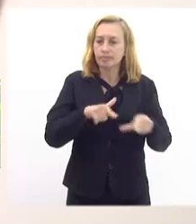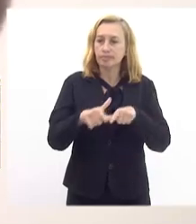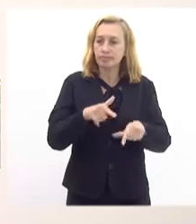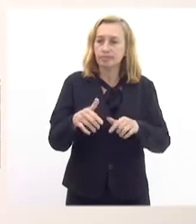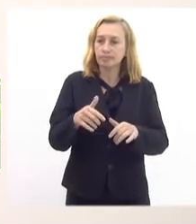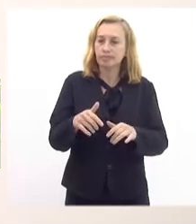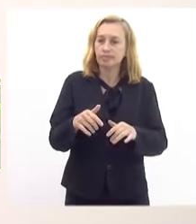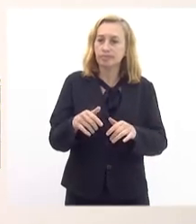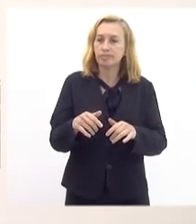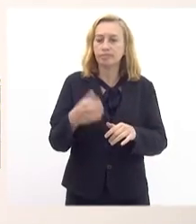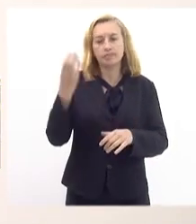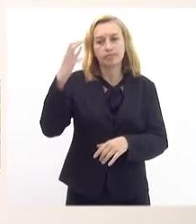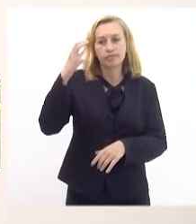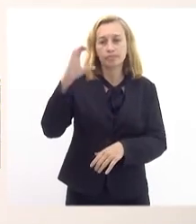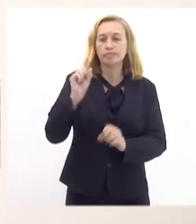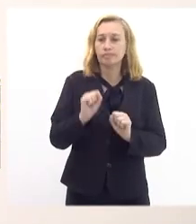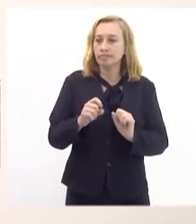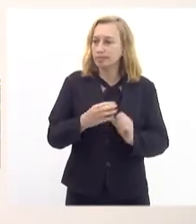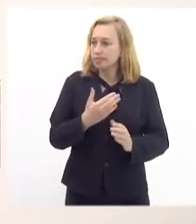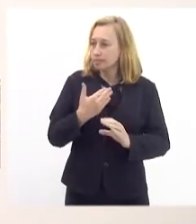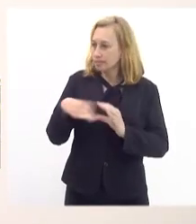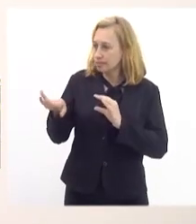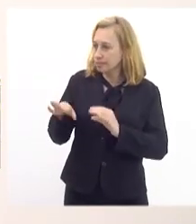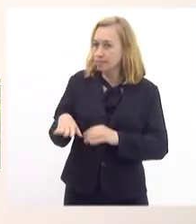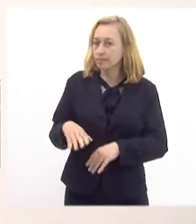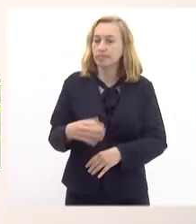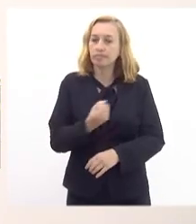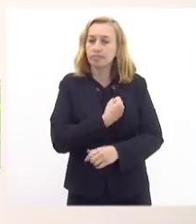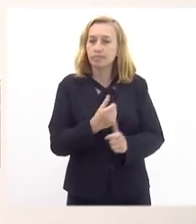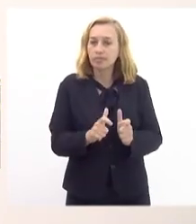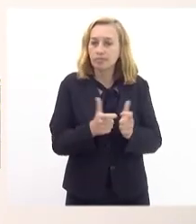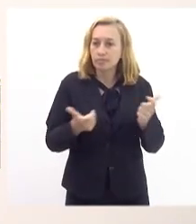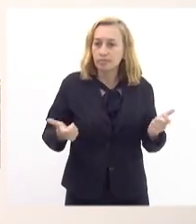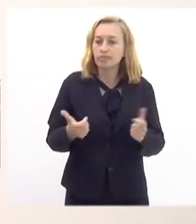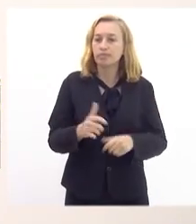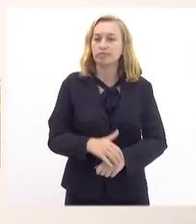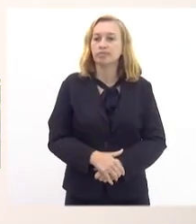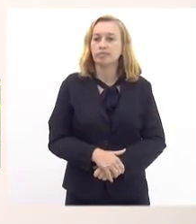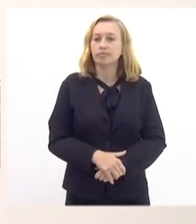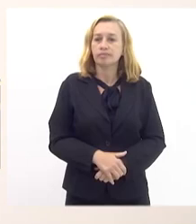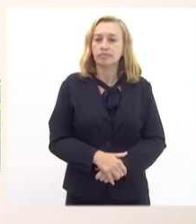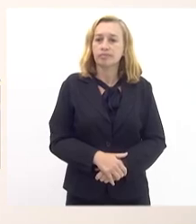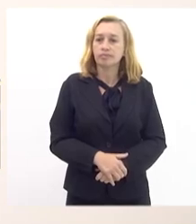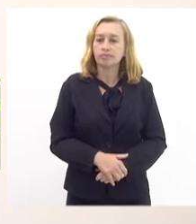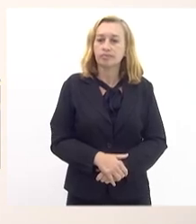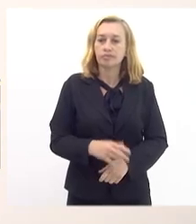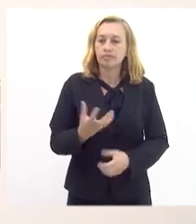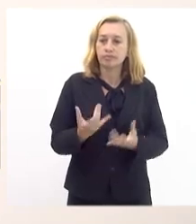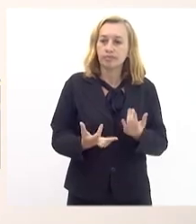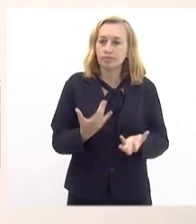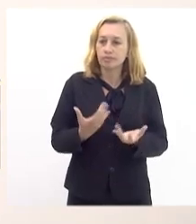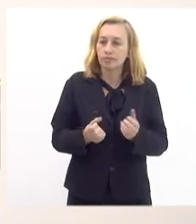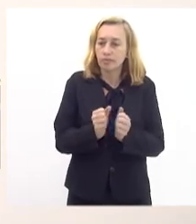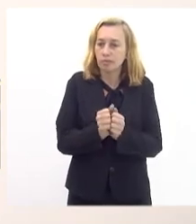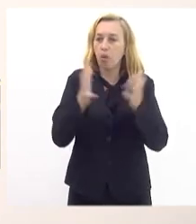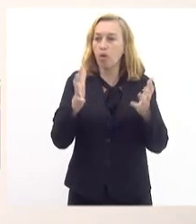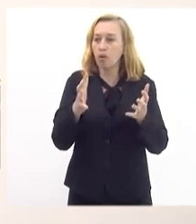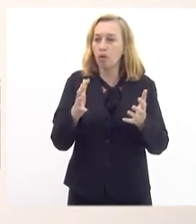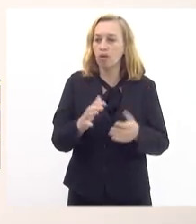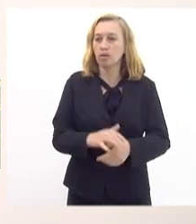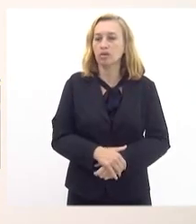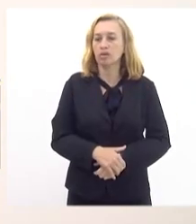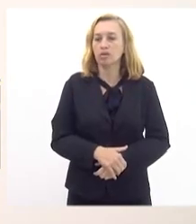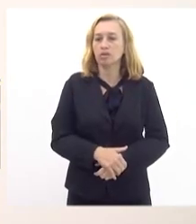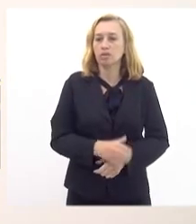tanto peito da rede eu faço passado né então eu É alto o índice de de fogo e explosão não